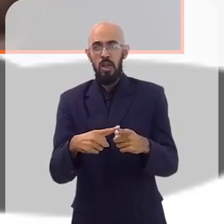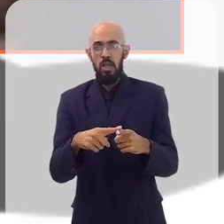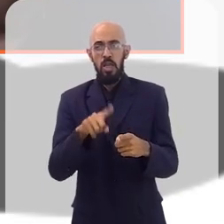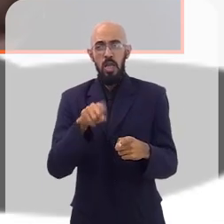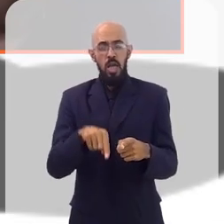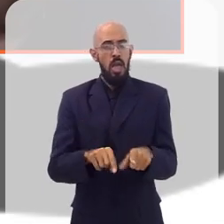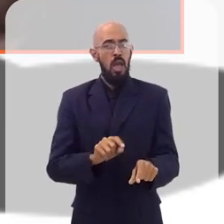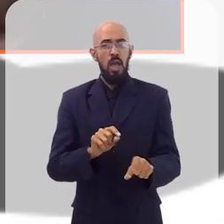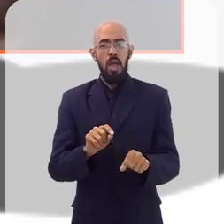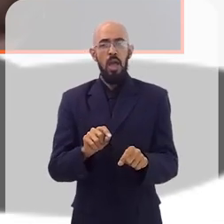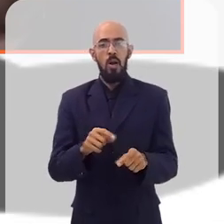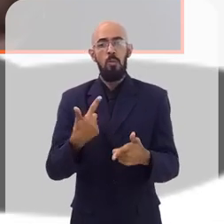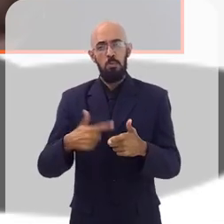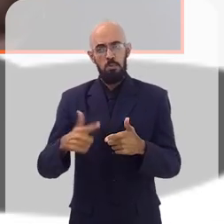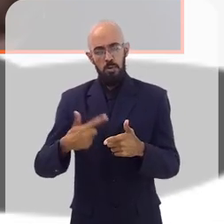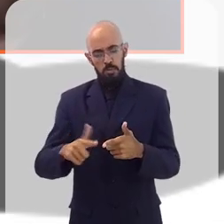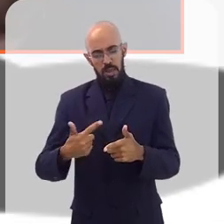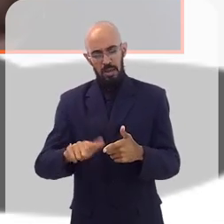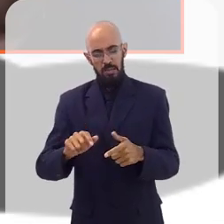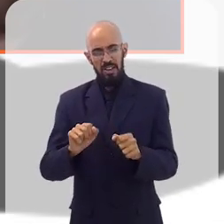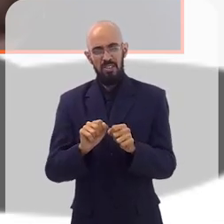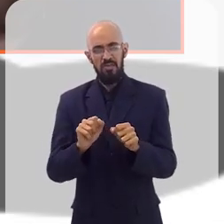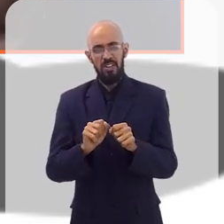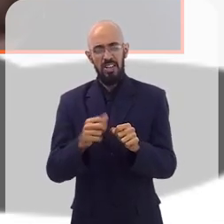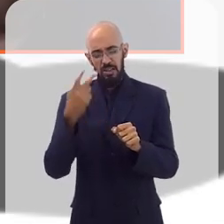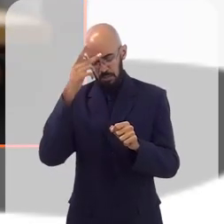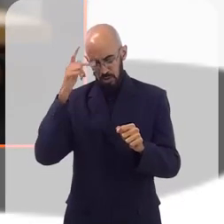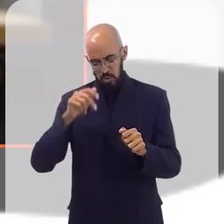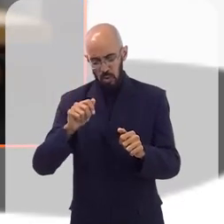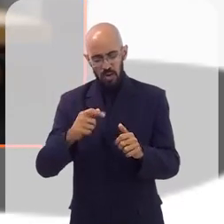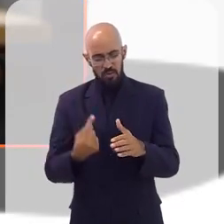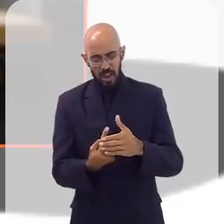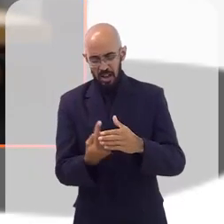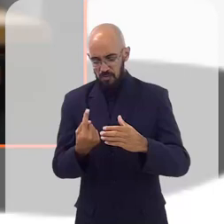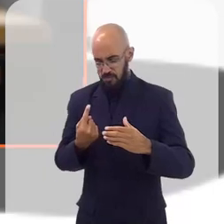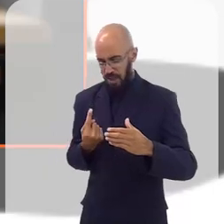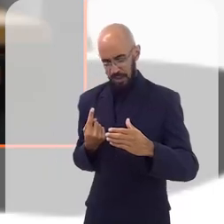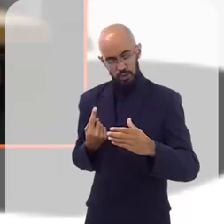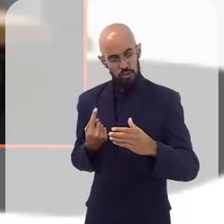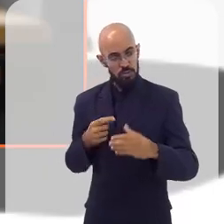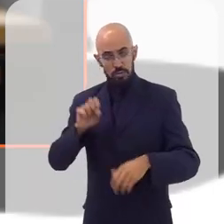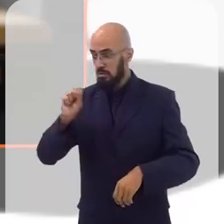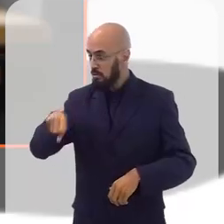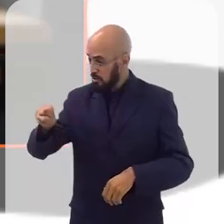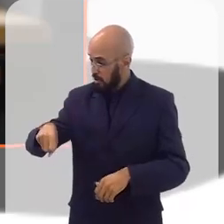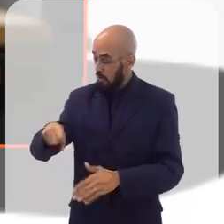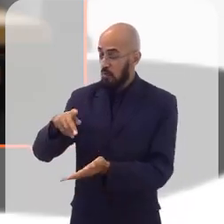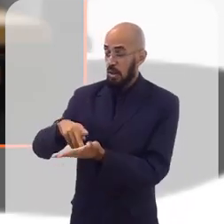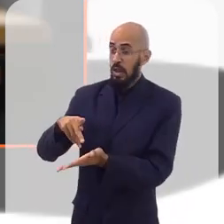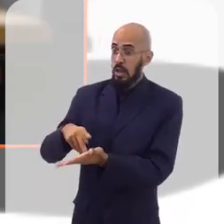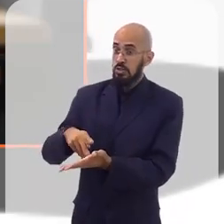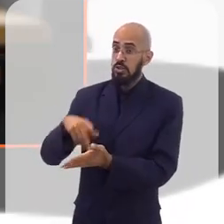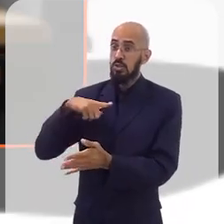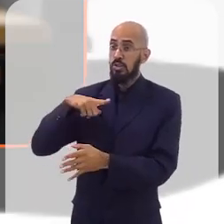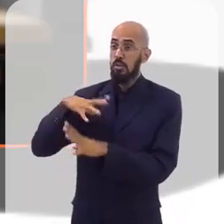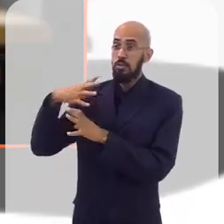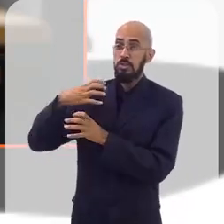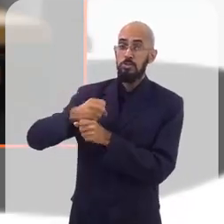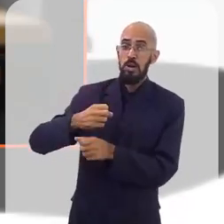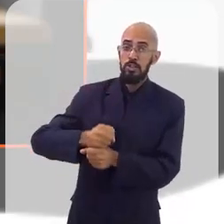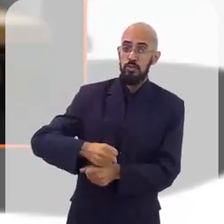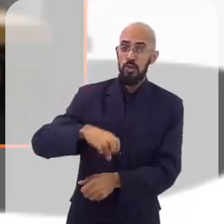comunicação e o desenvolvimento intelectual e social afinal de contas é é uma é um problema que